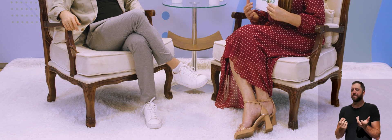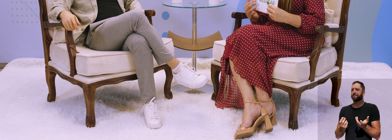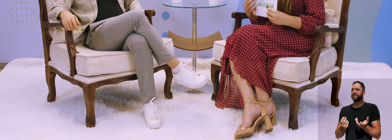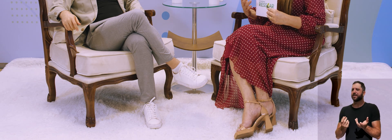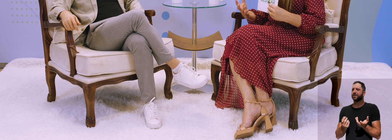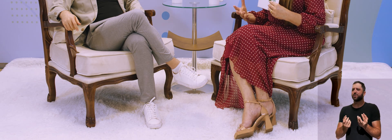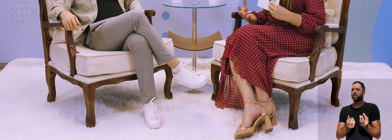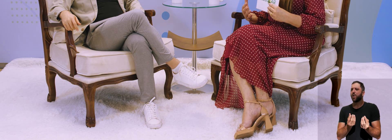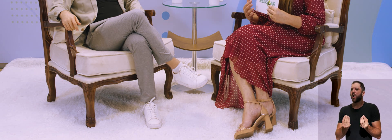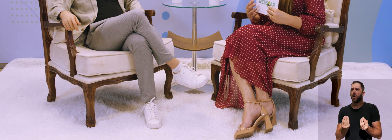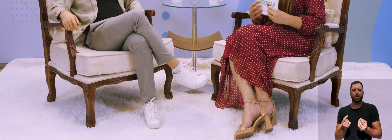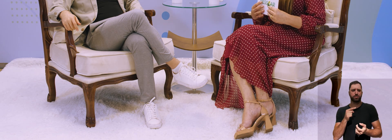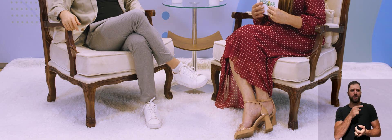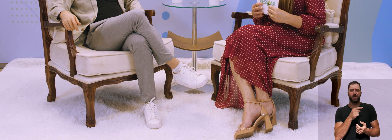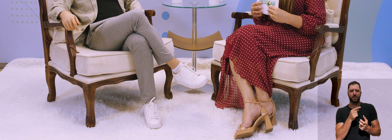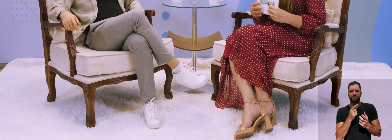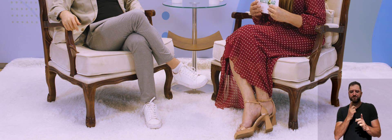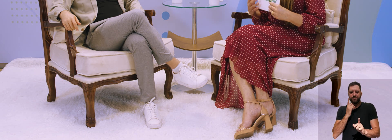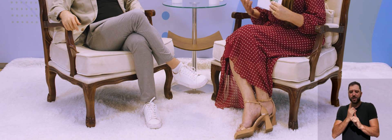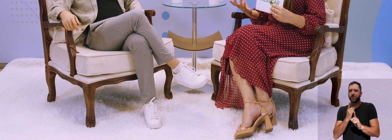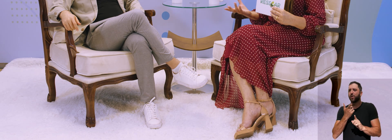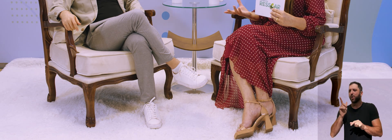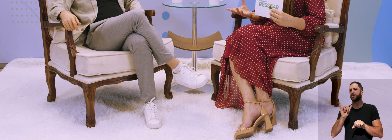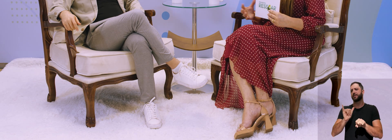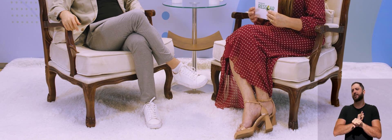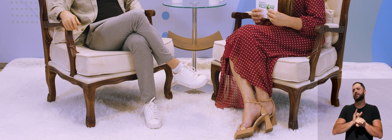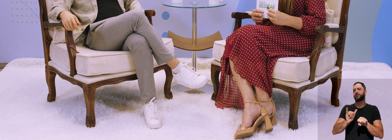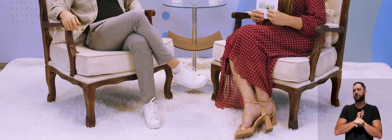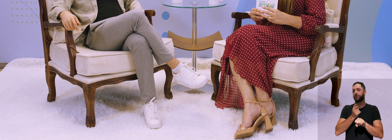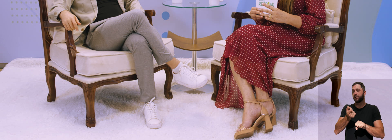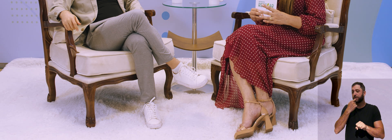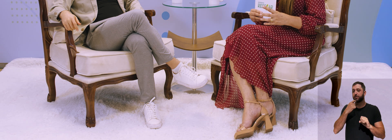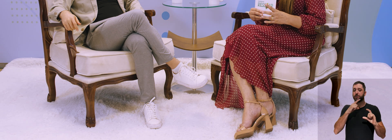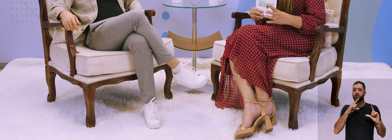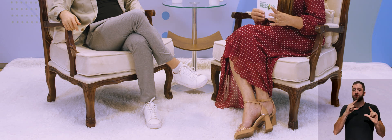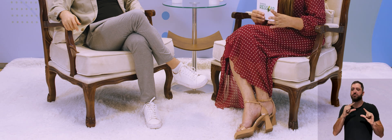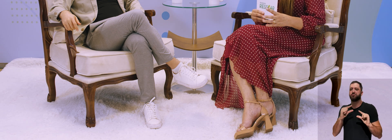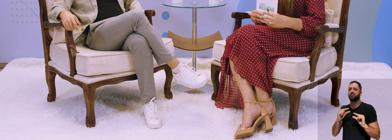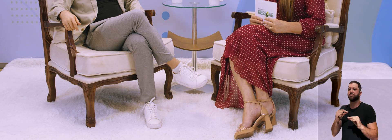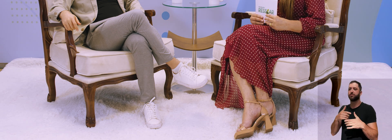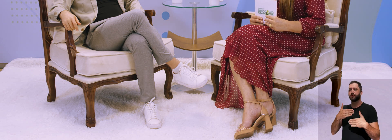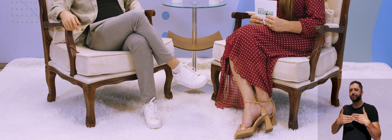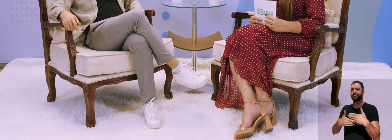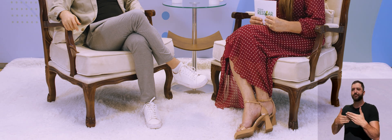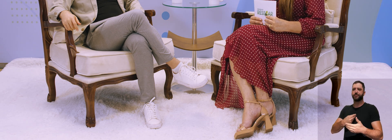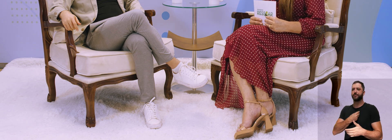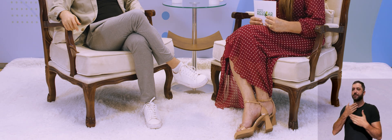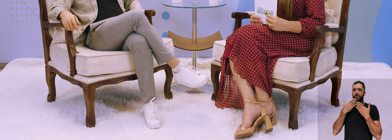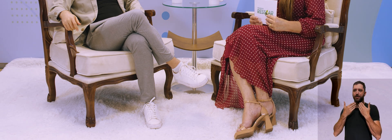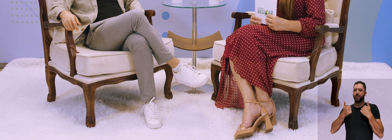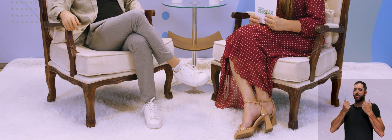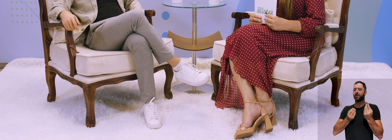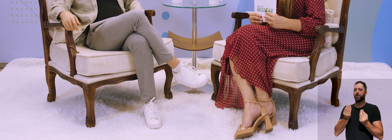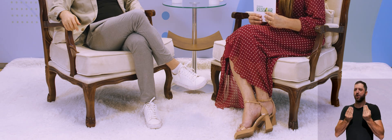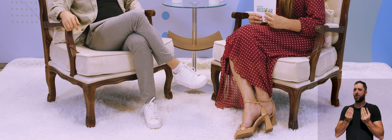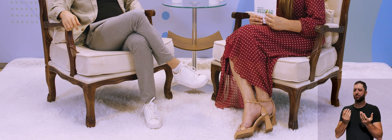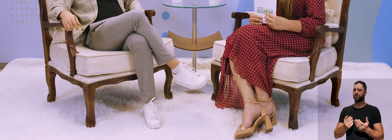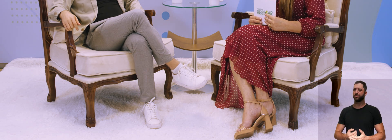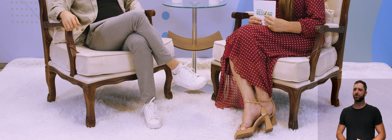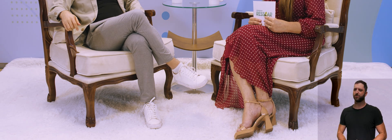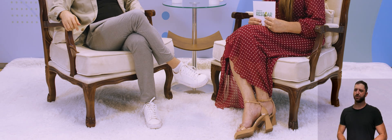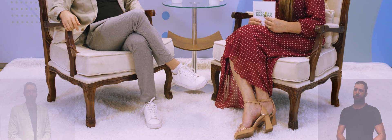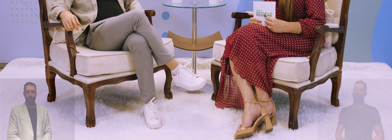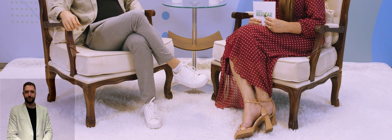começa a fazer para que ela encontre resposta e saia dessa situação para poder